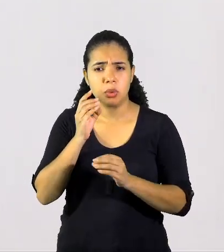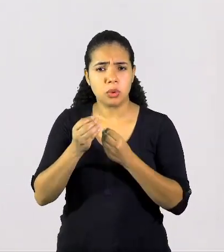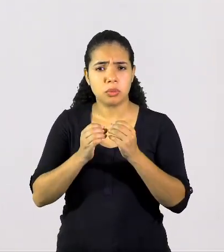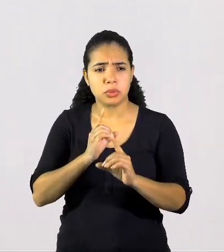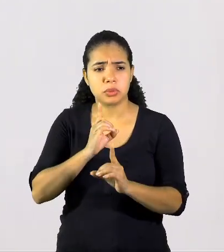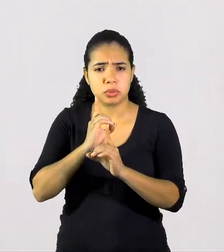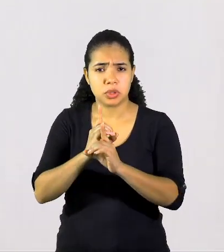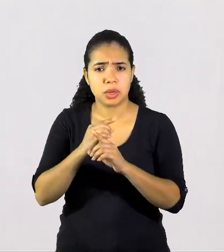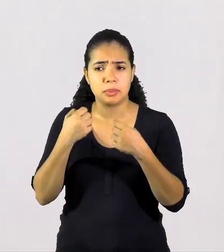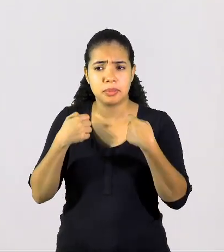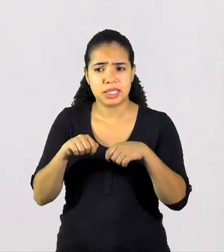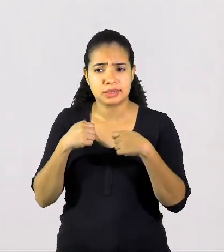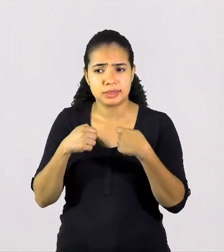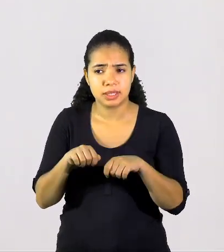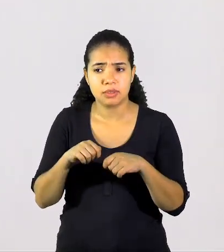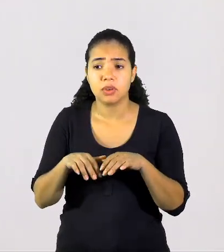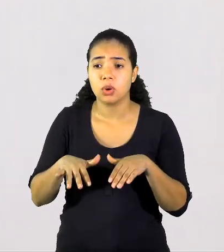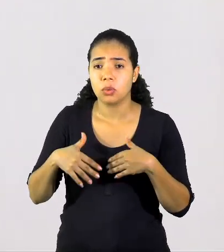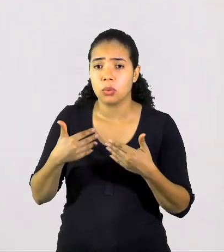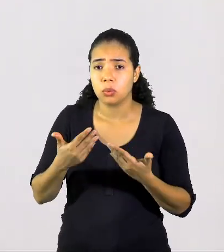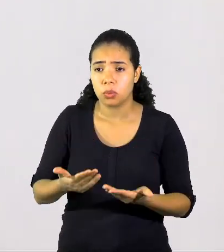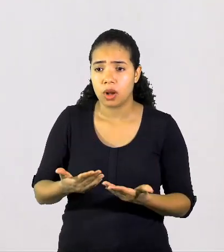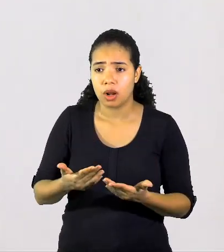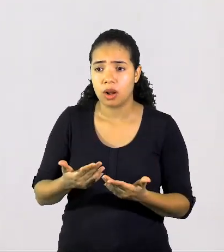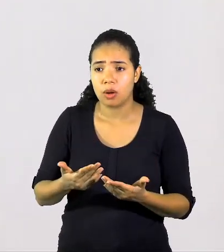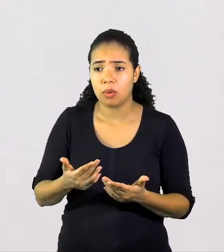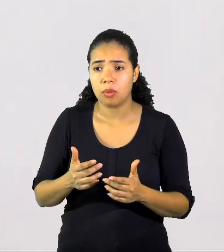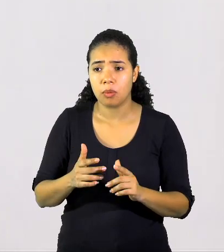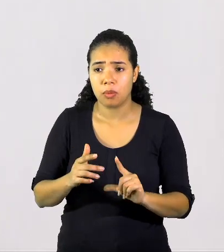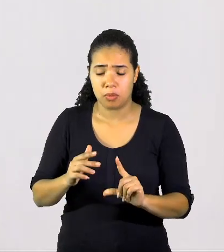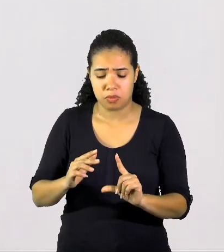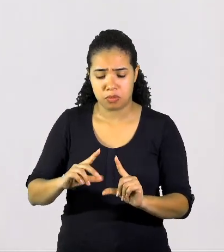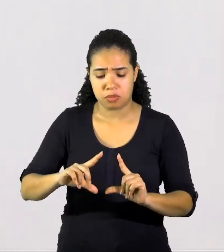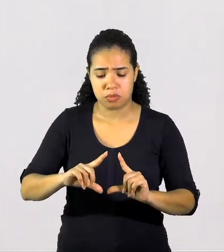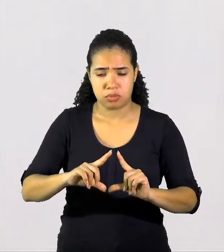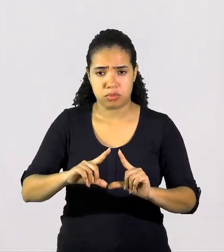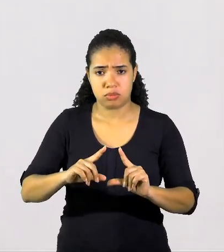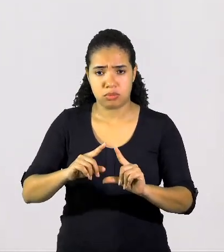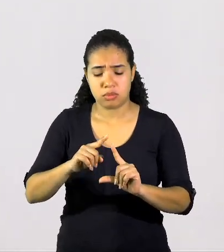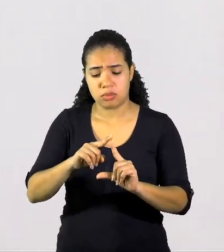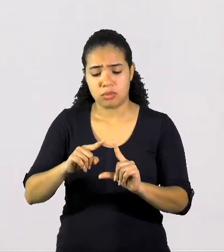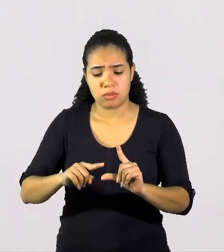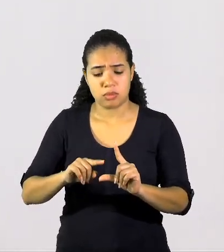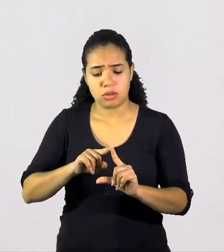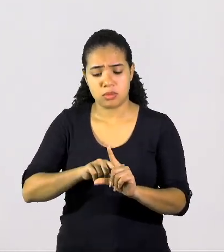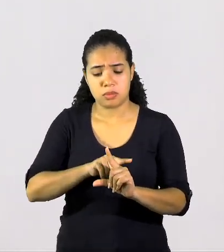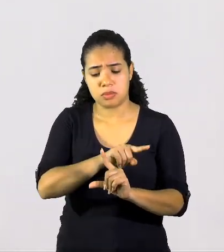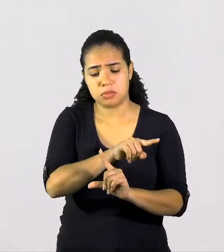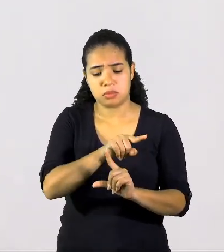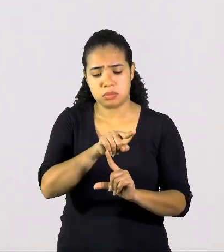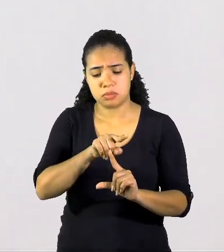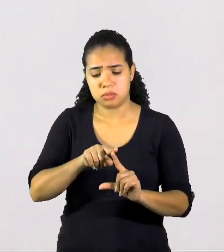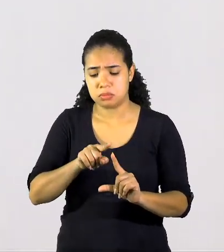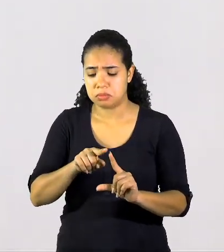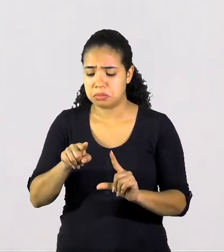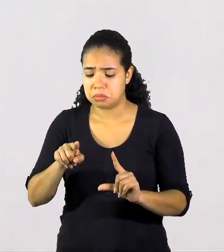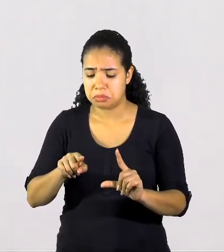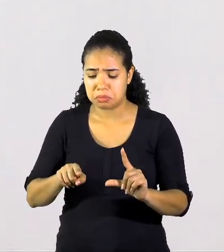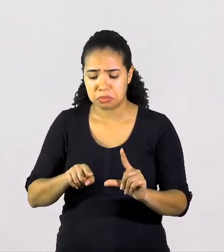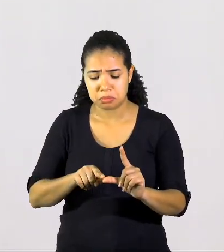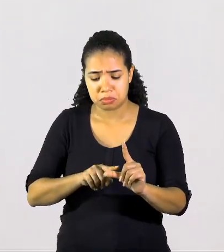precisava dizer qual que era o maior lado ou o lado que estivesse oposto ao ângulo reto.